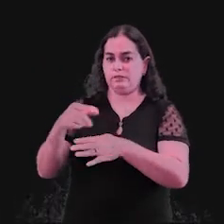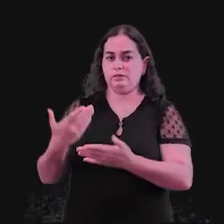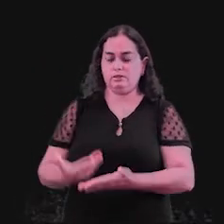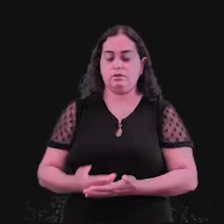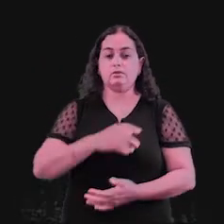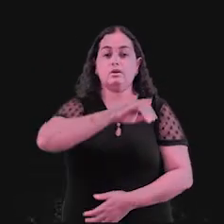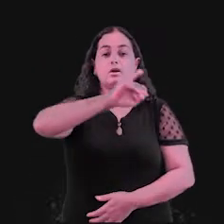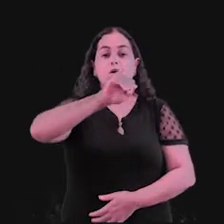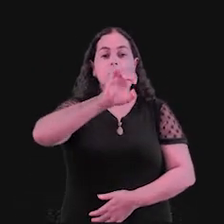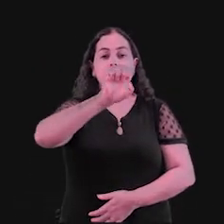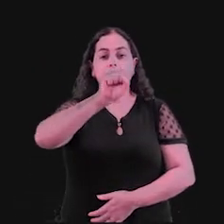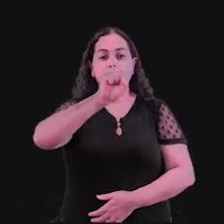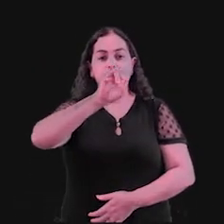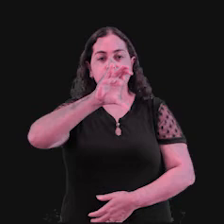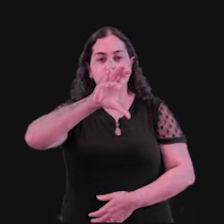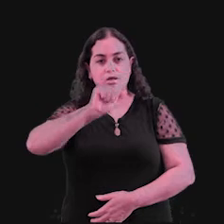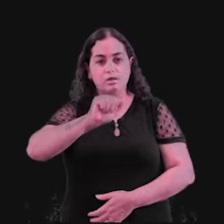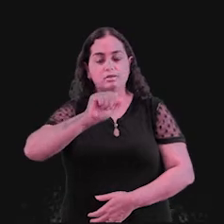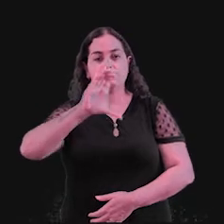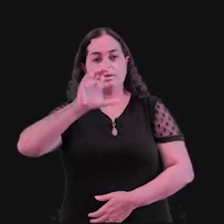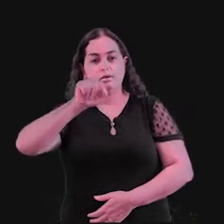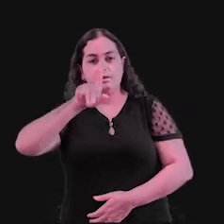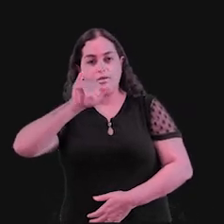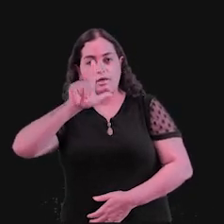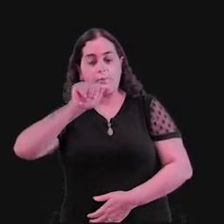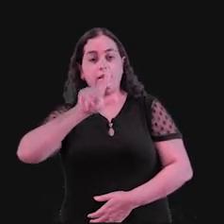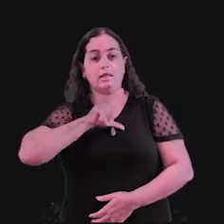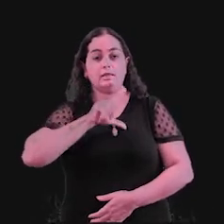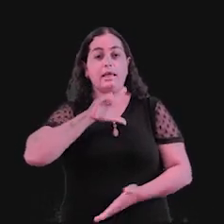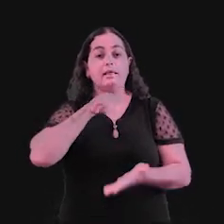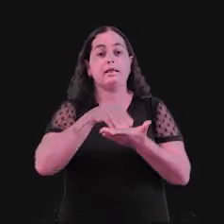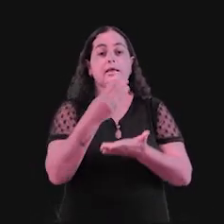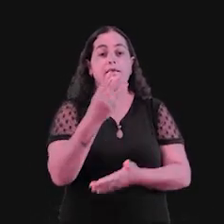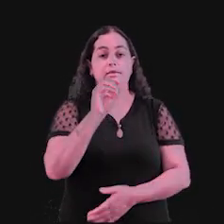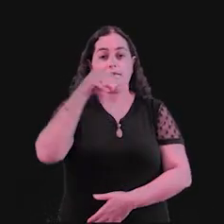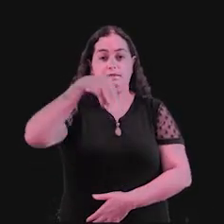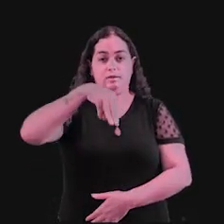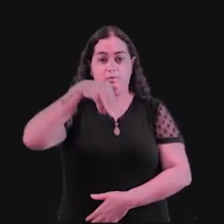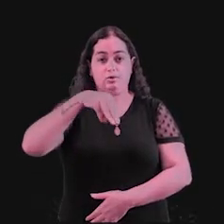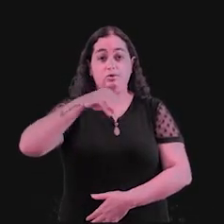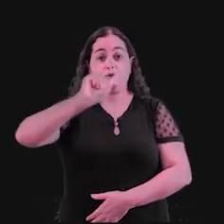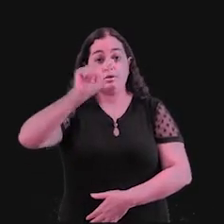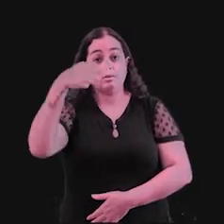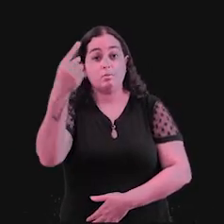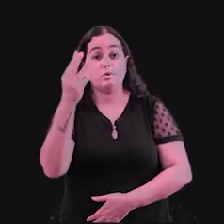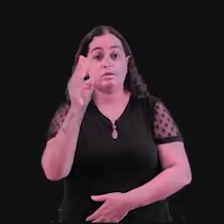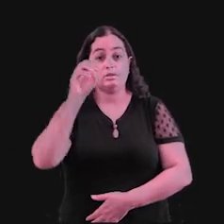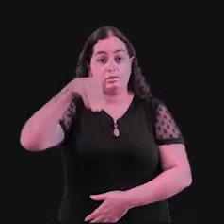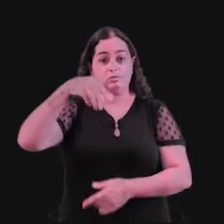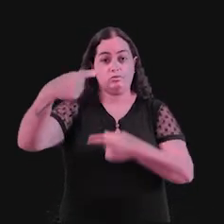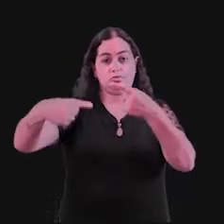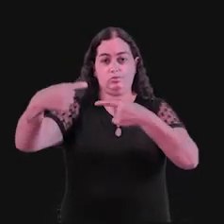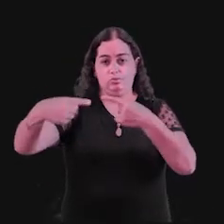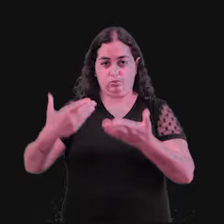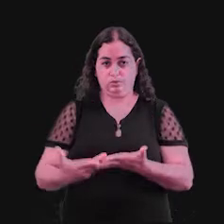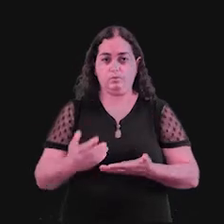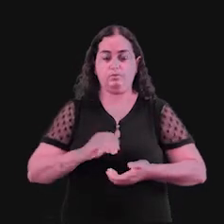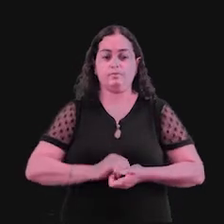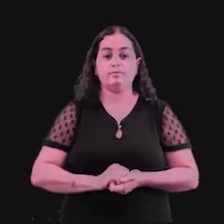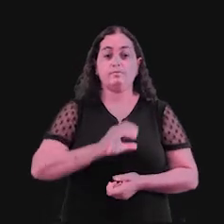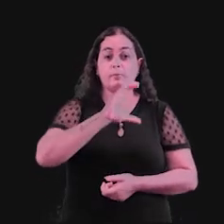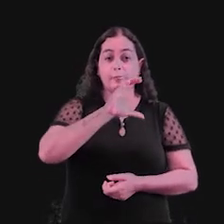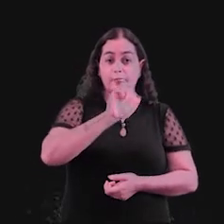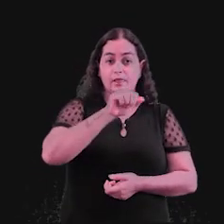eles. Jéssica e Camila terão até 30 minutos para uma exposição, seguidos de outros 30 para as